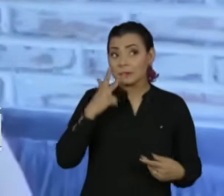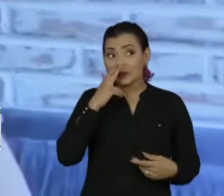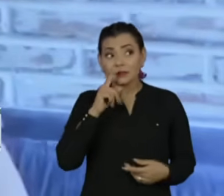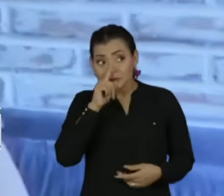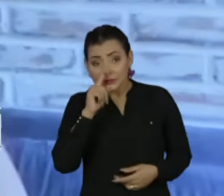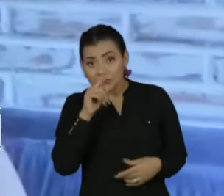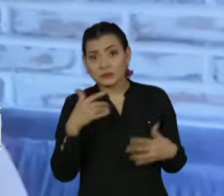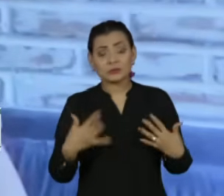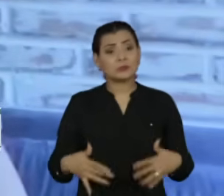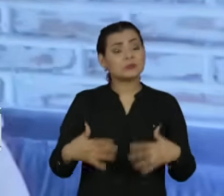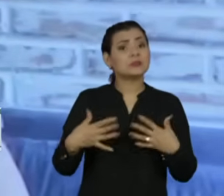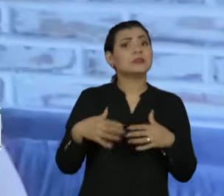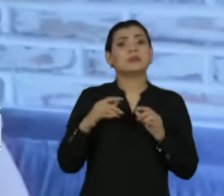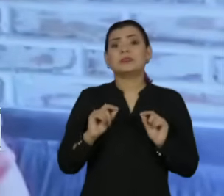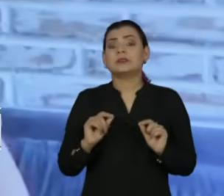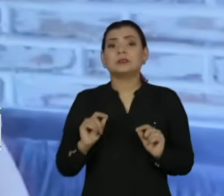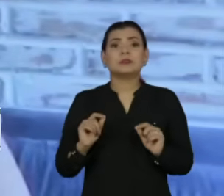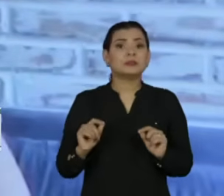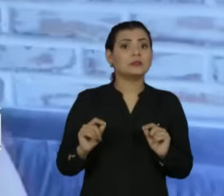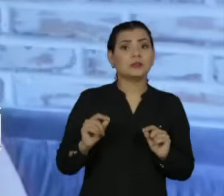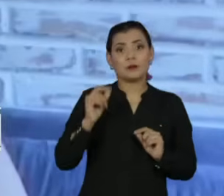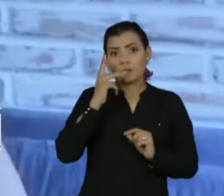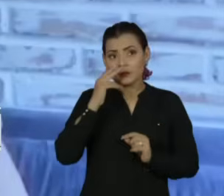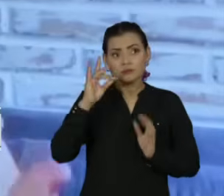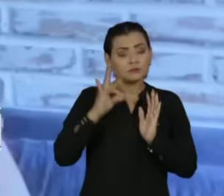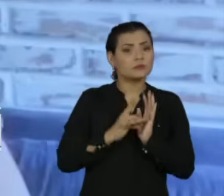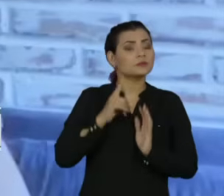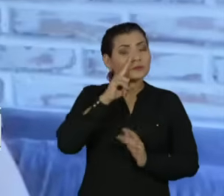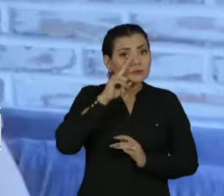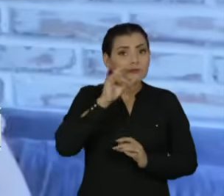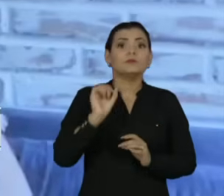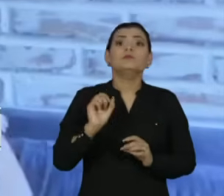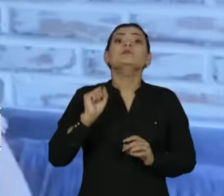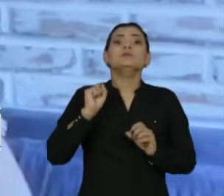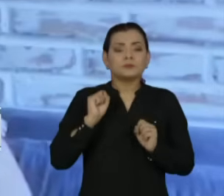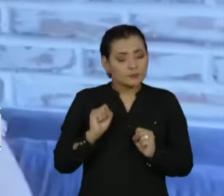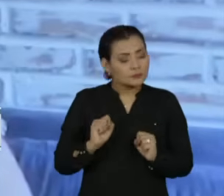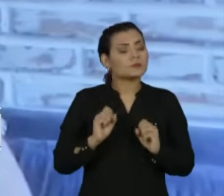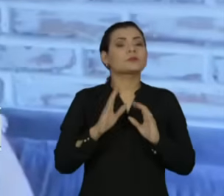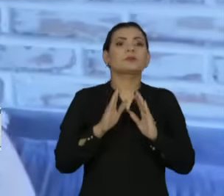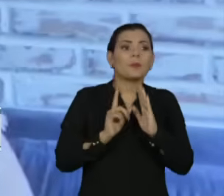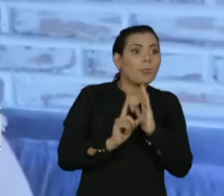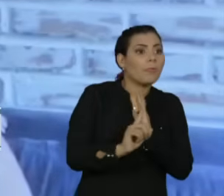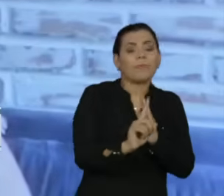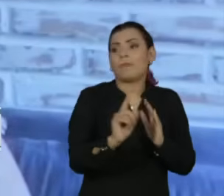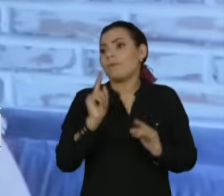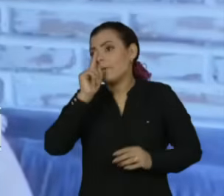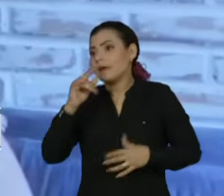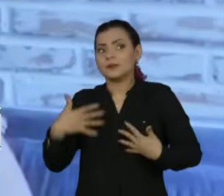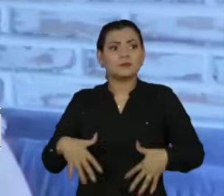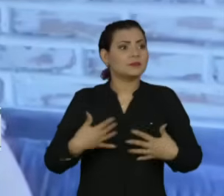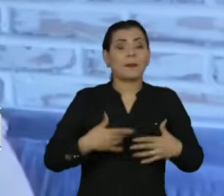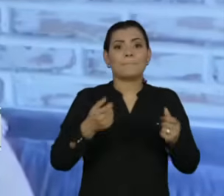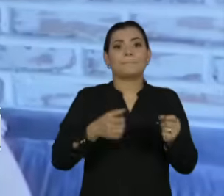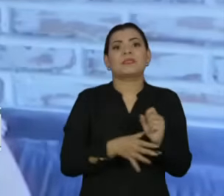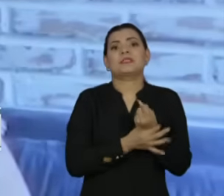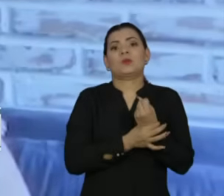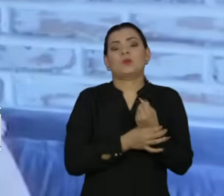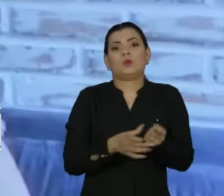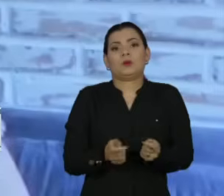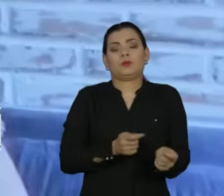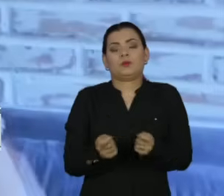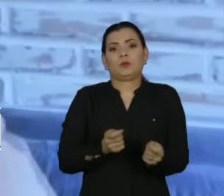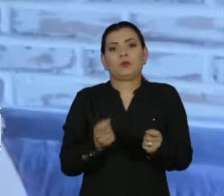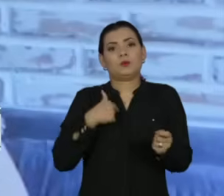uma percepção de que ele está de alguma forma em risco ou pode vir a se colocar em risco, ele tende a buscar lugares onde ele tem uma sensação de controle,